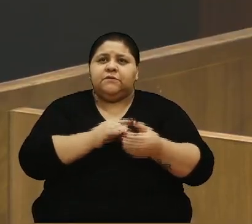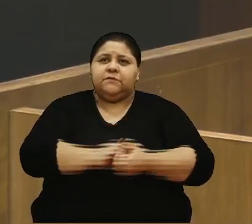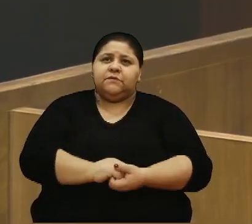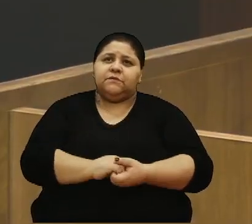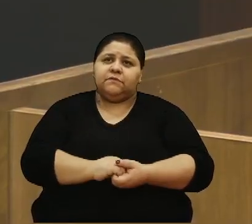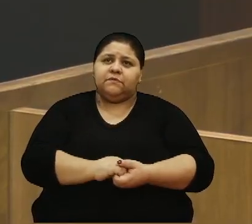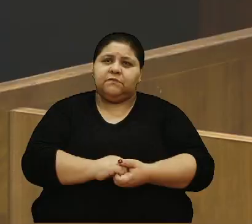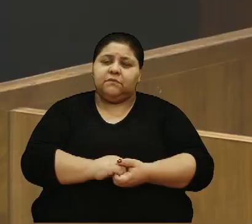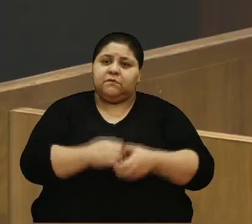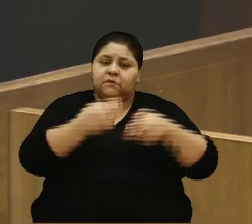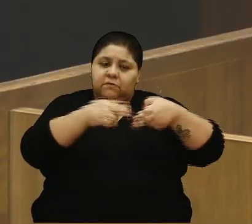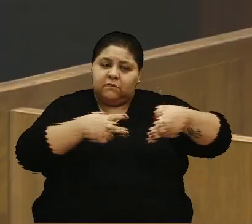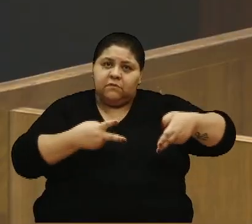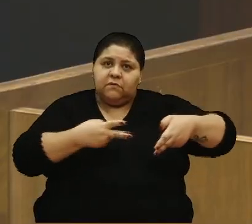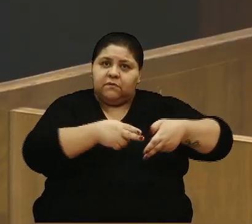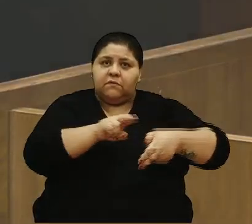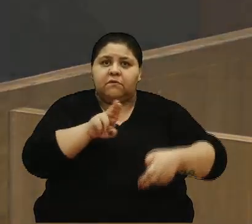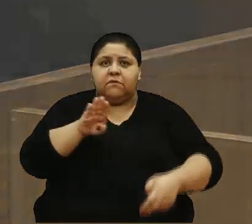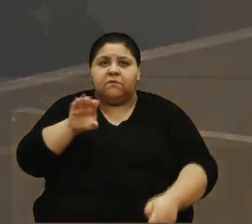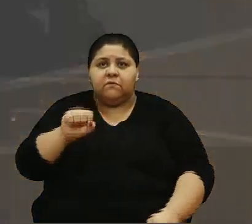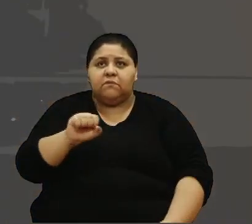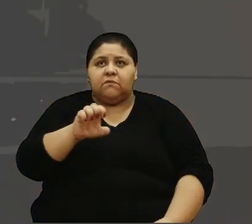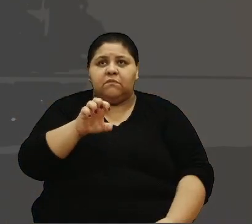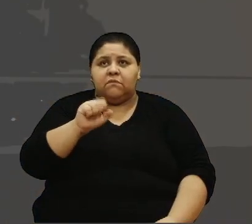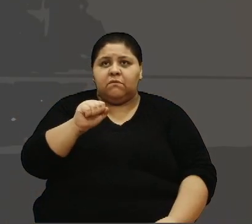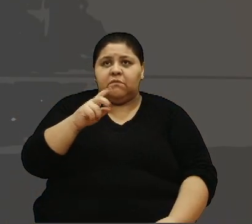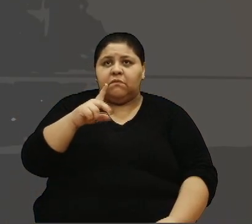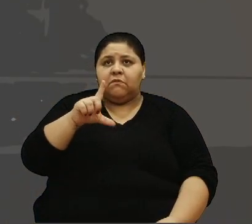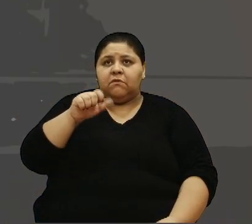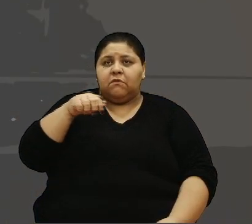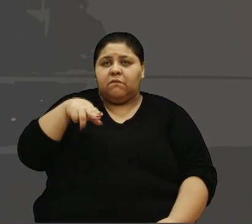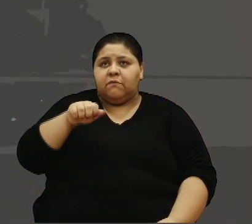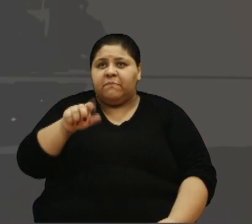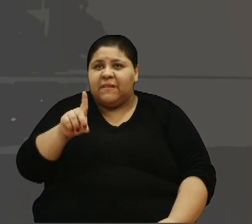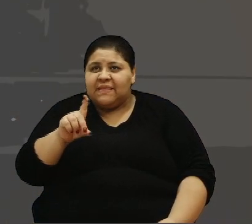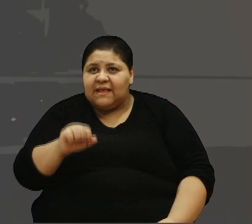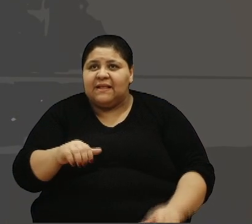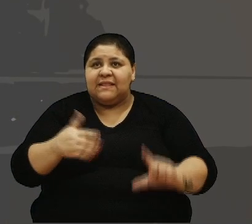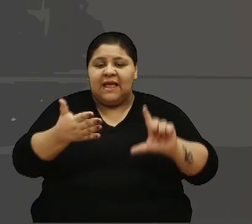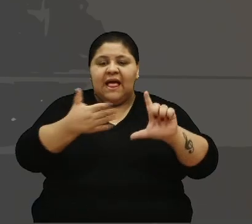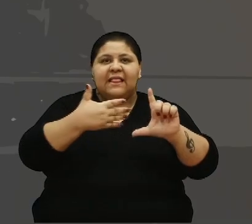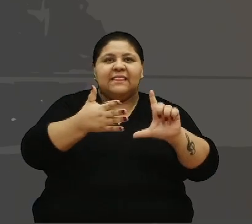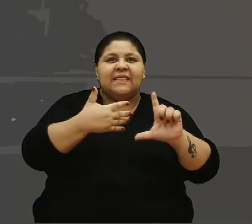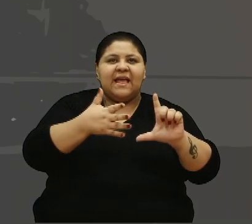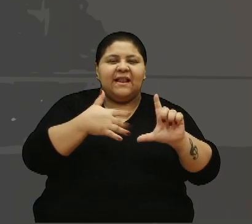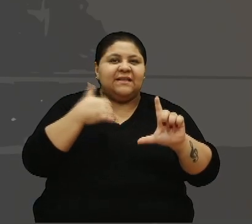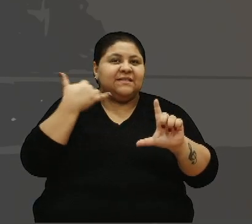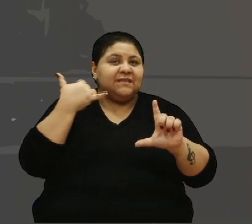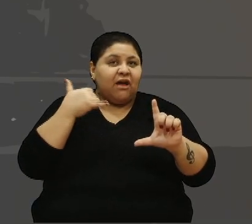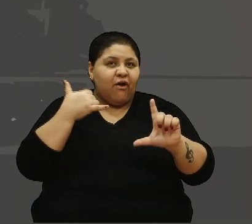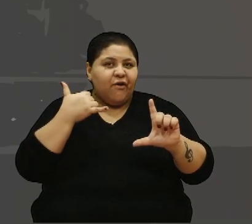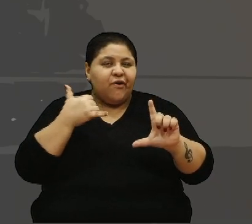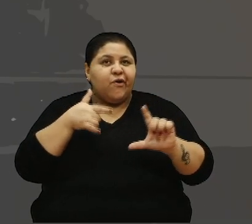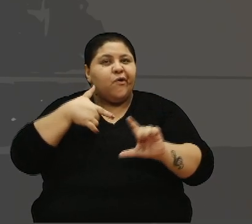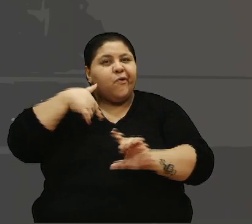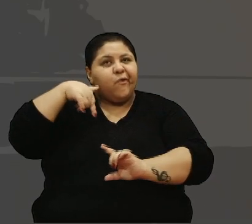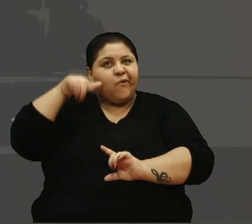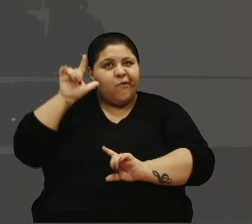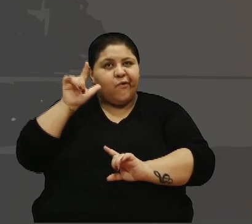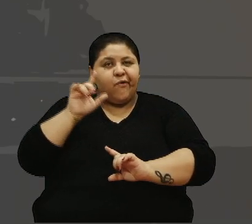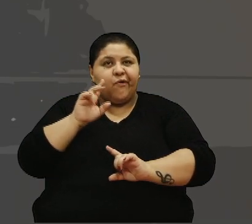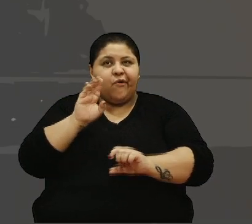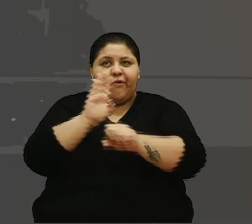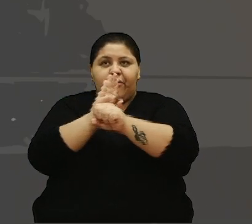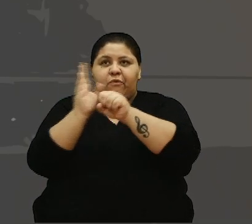a reinauguração da UBS Esplanada, a Telesaúde, Saúde On, né? E ontem a gente estava lá, então, no